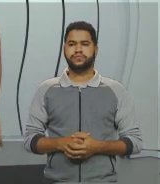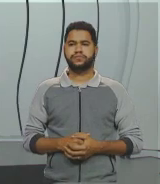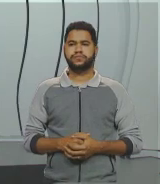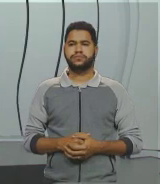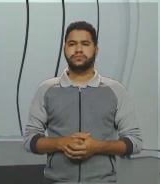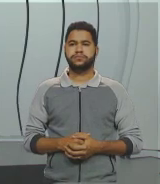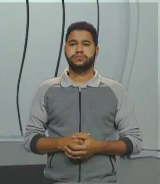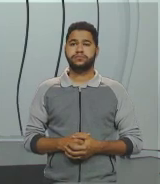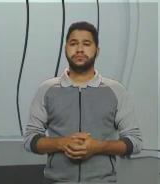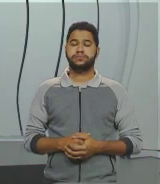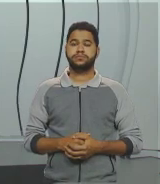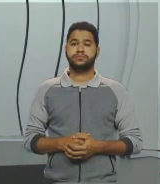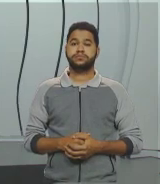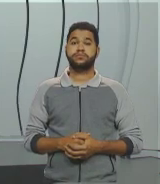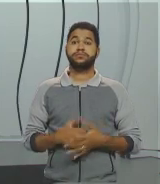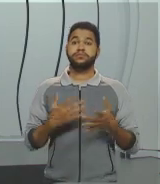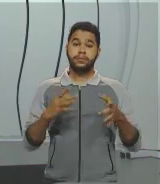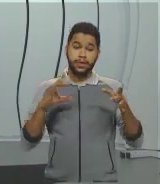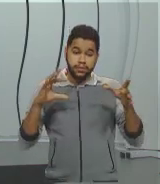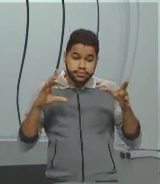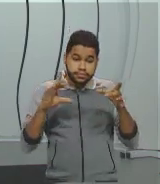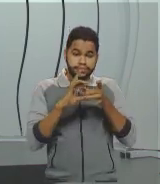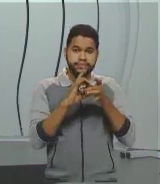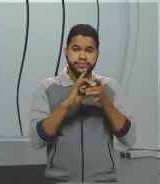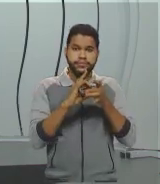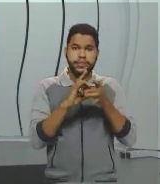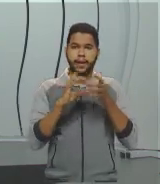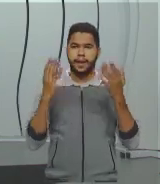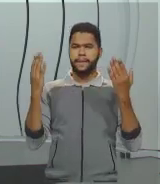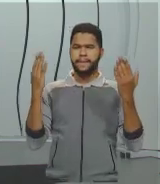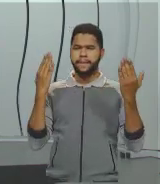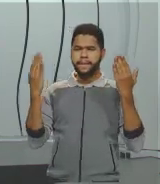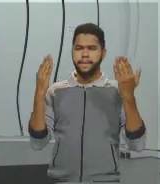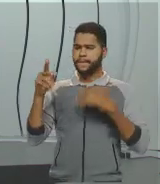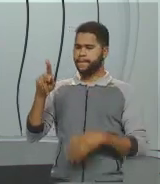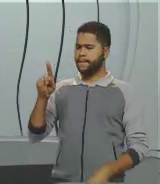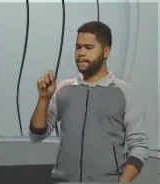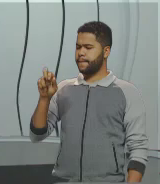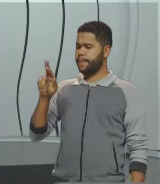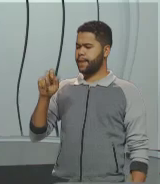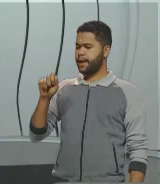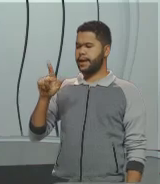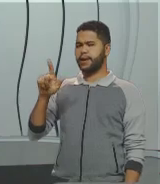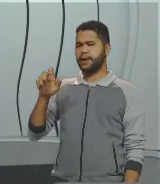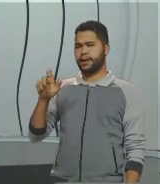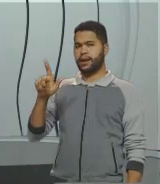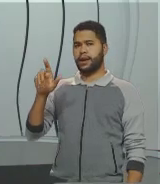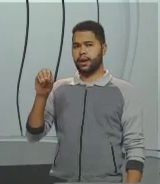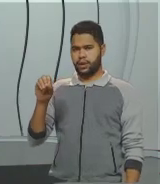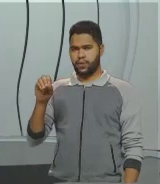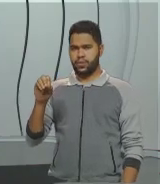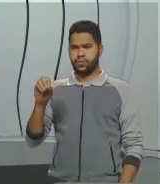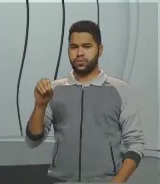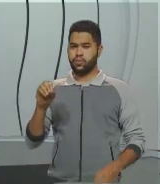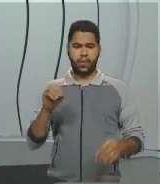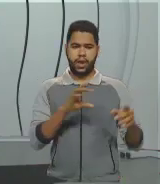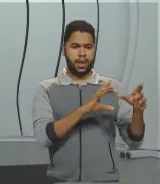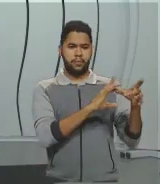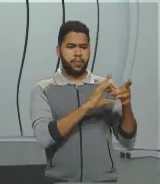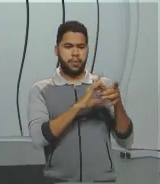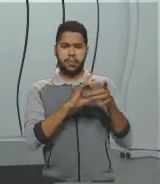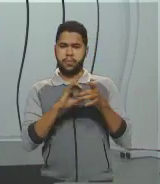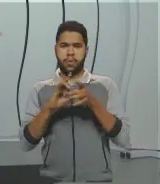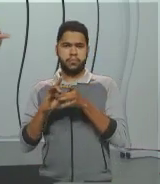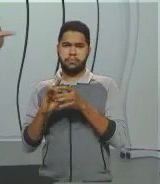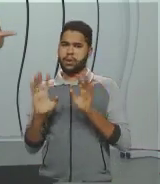Bom, na associação em paralelo, diferentemente do série, que um é ligado em sequência do outro e um depende do